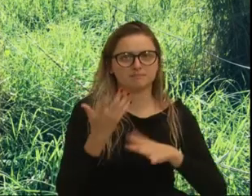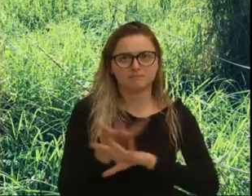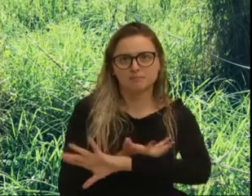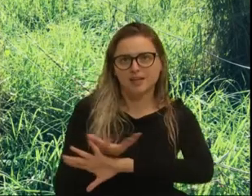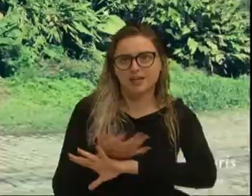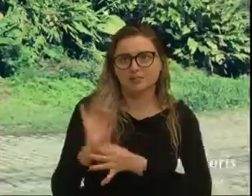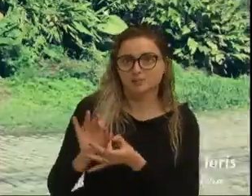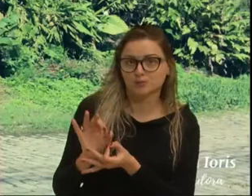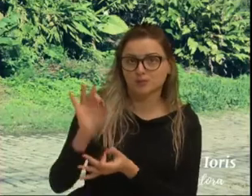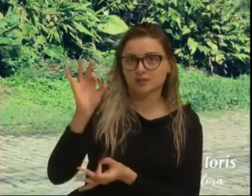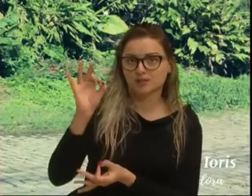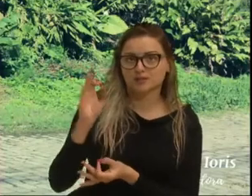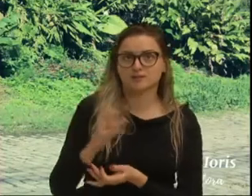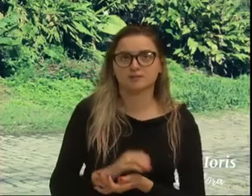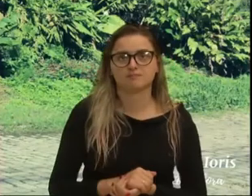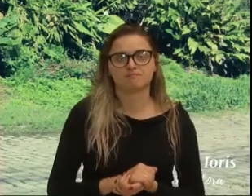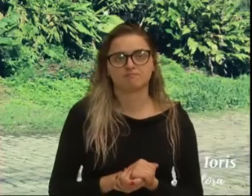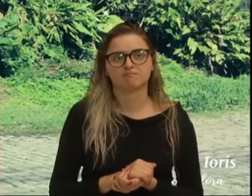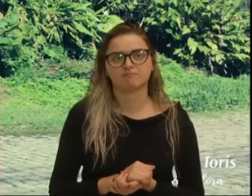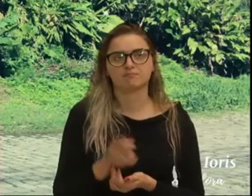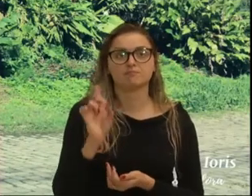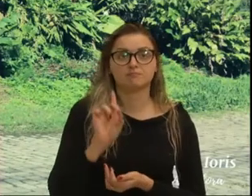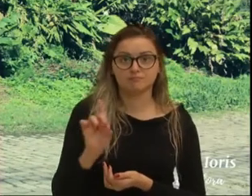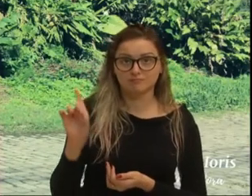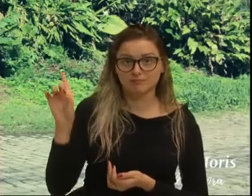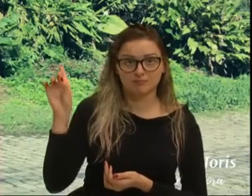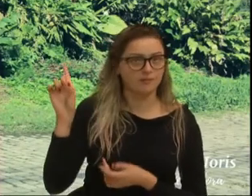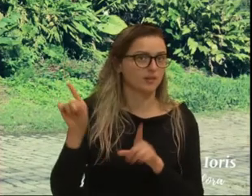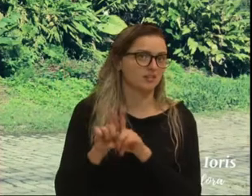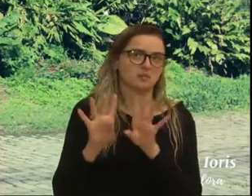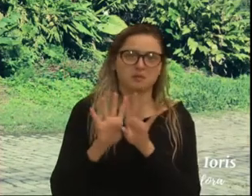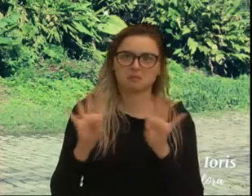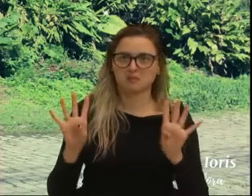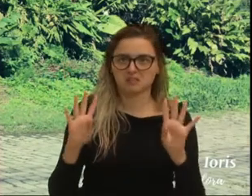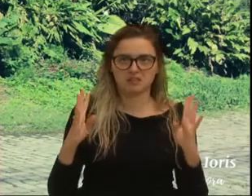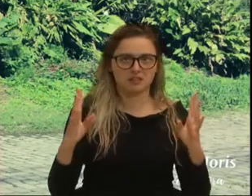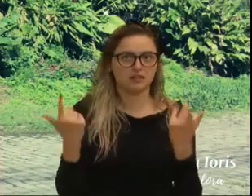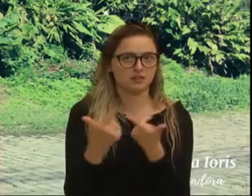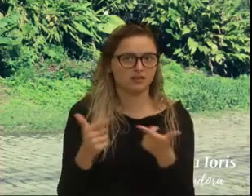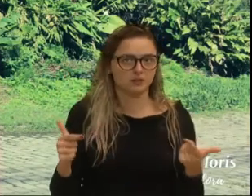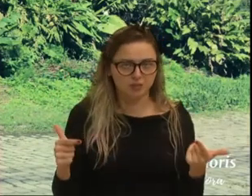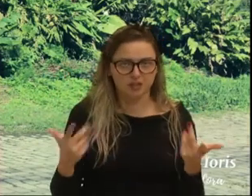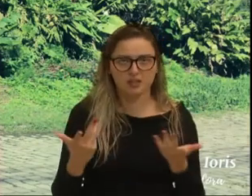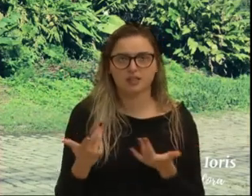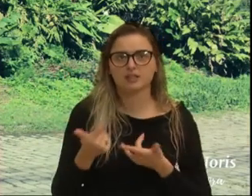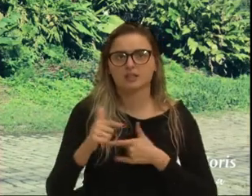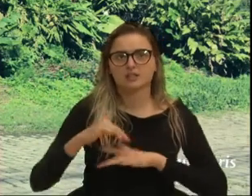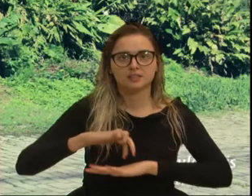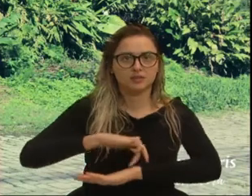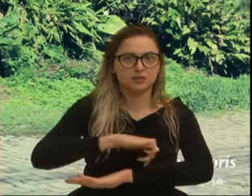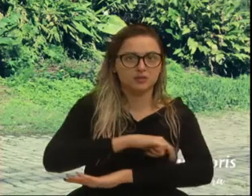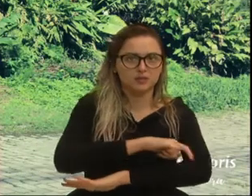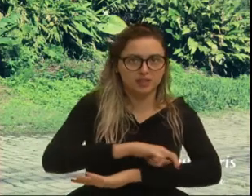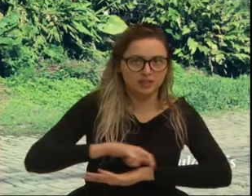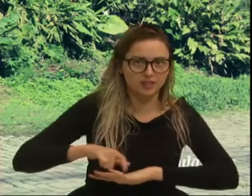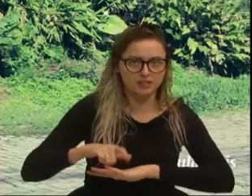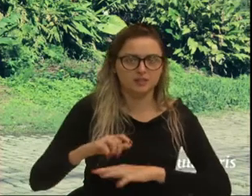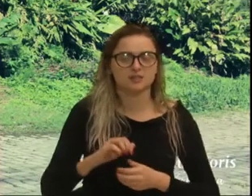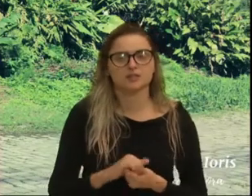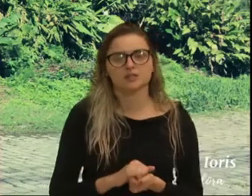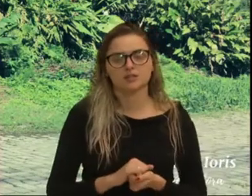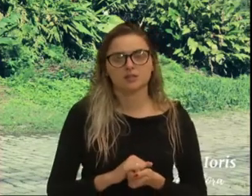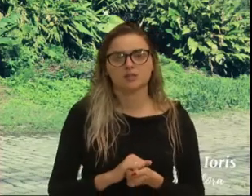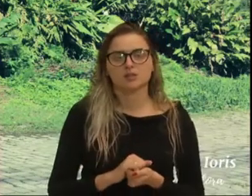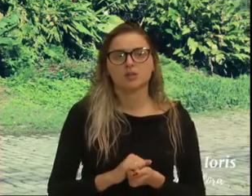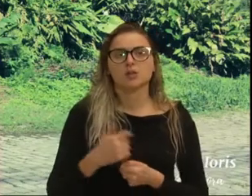repetindo. Pode passar. Aqui nem a cerca tem, não tem calçada, então tem que